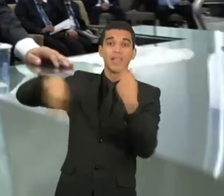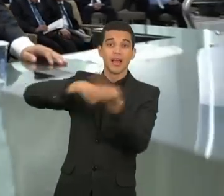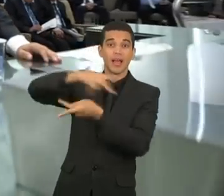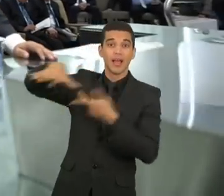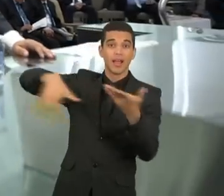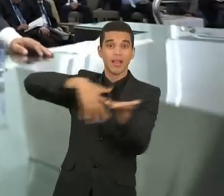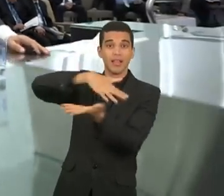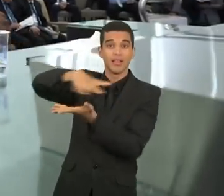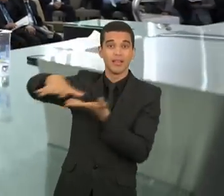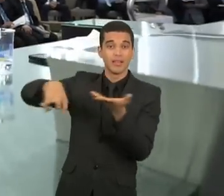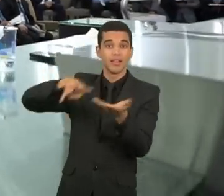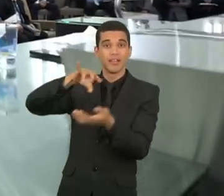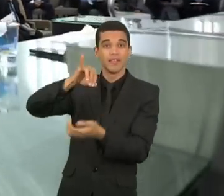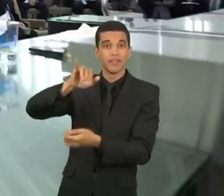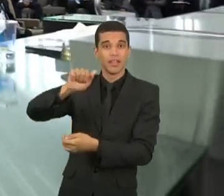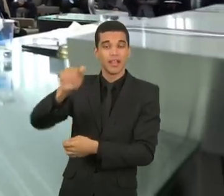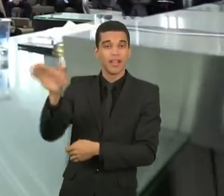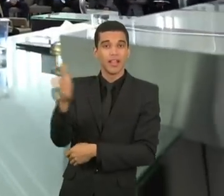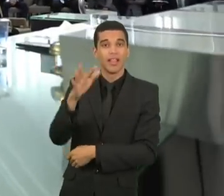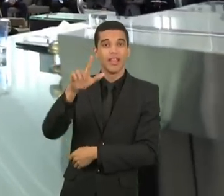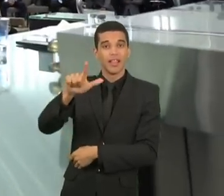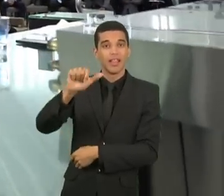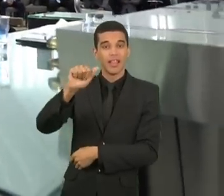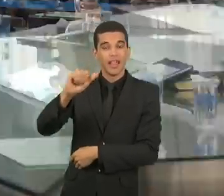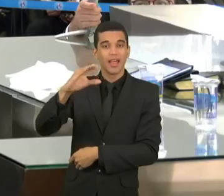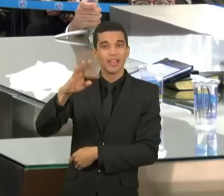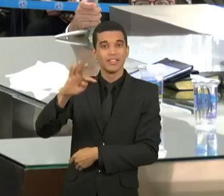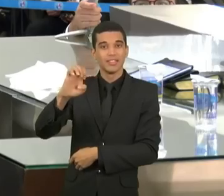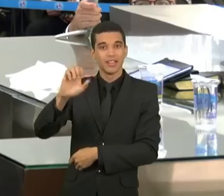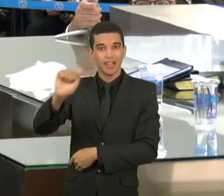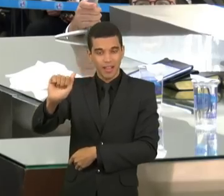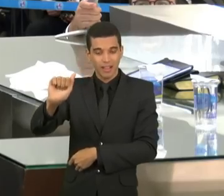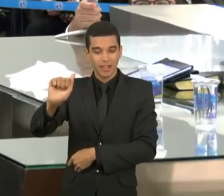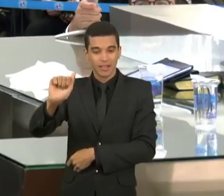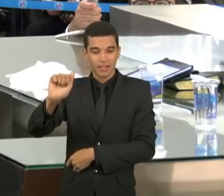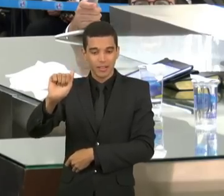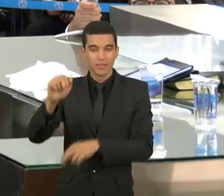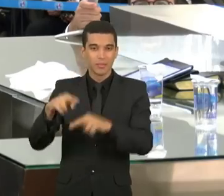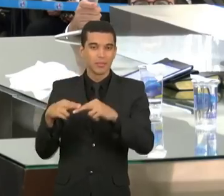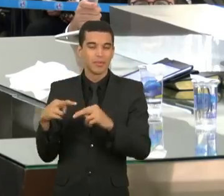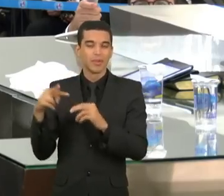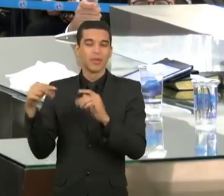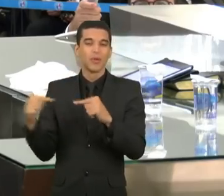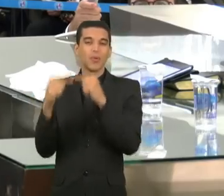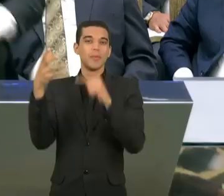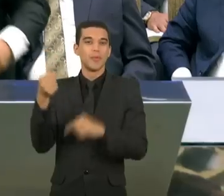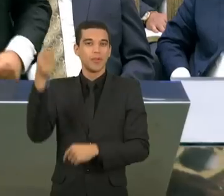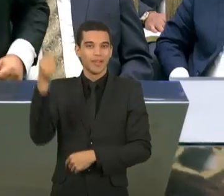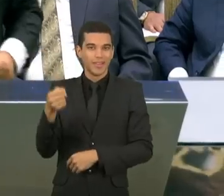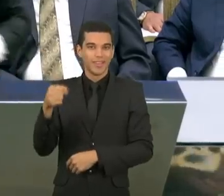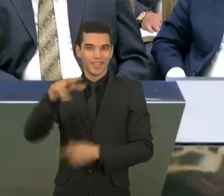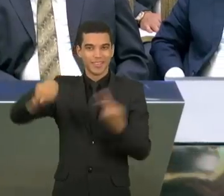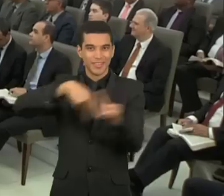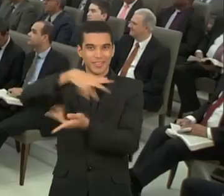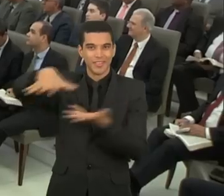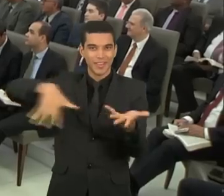Uau! E por que esse nome Láctea? Porque é branquinha como leite. Eu dava glória.